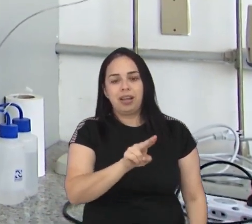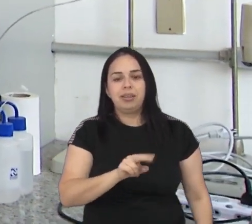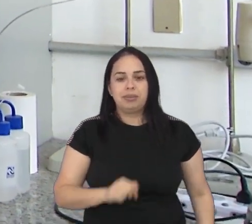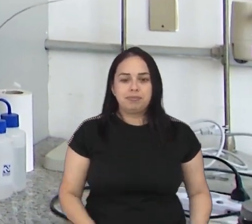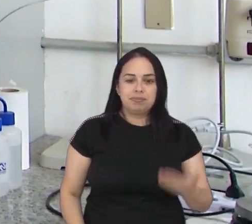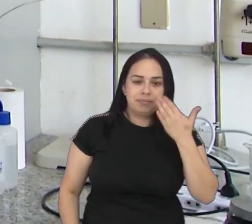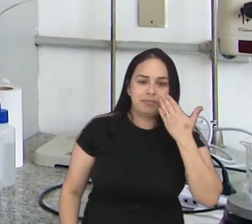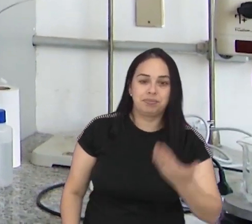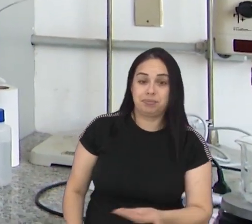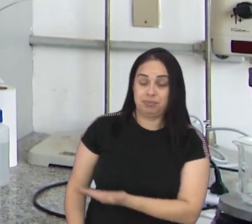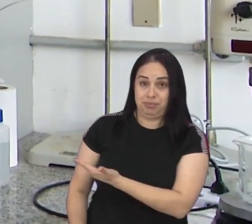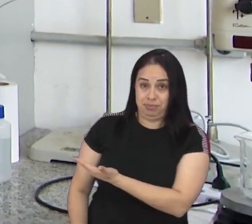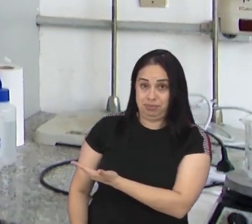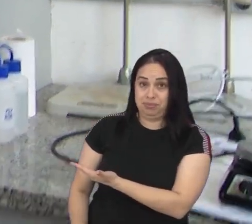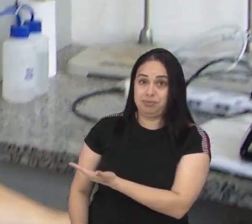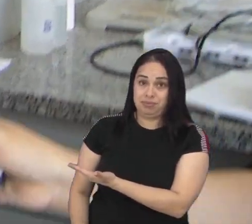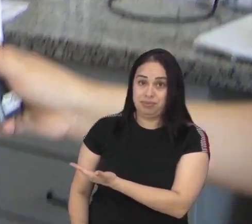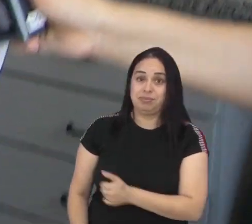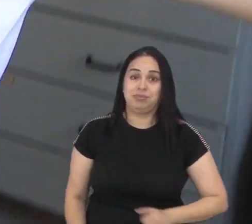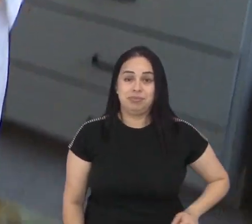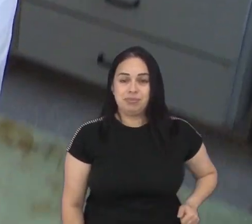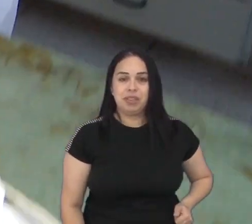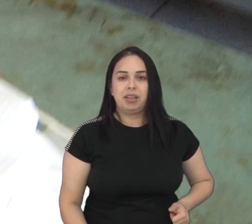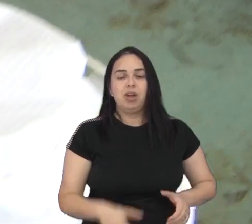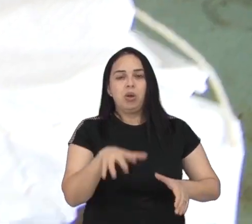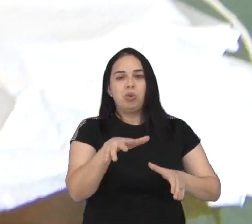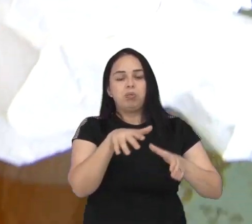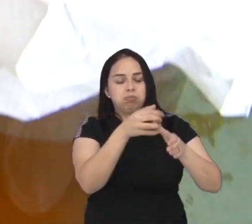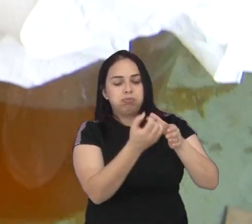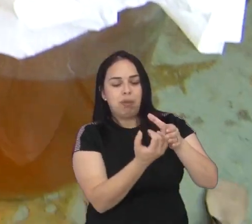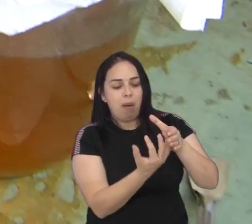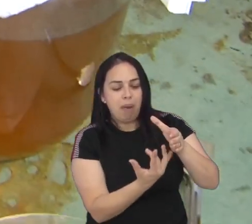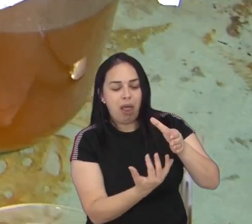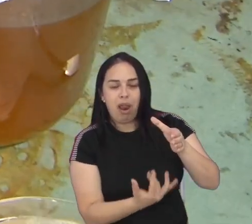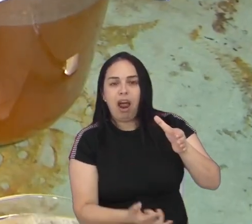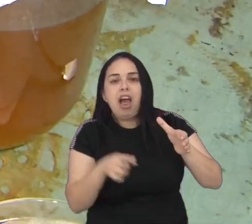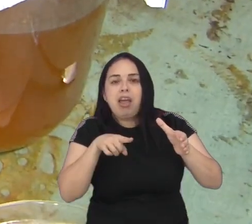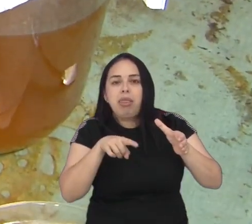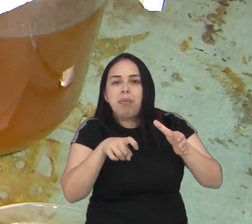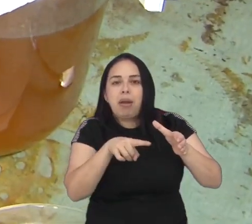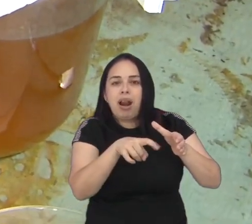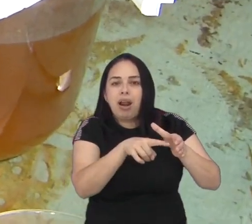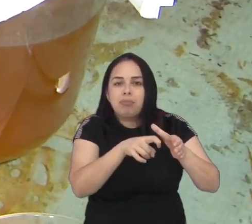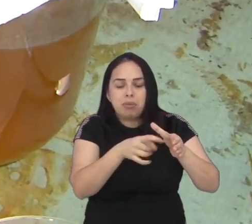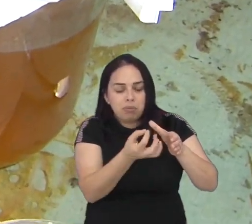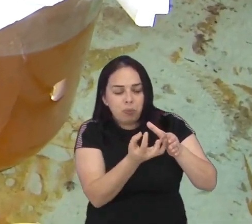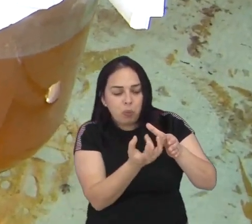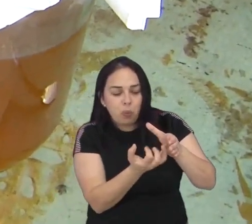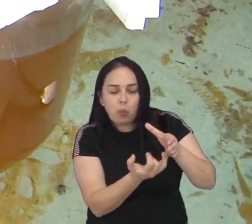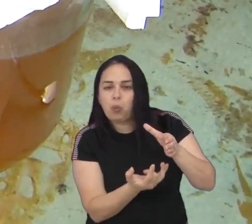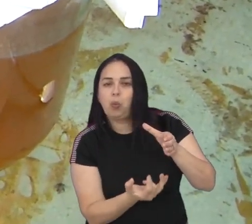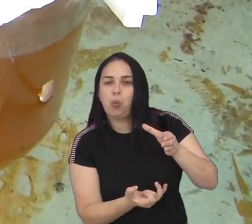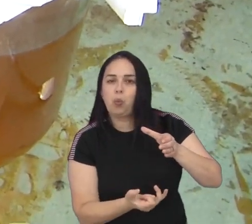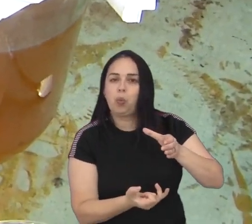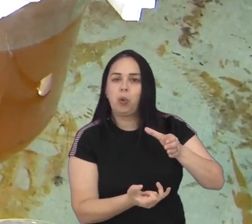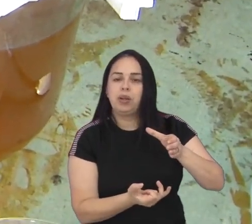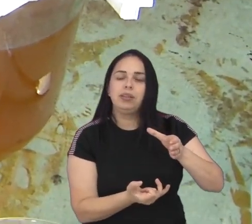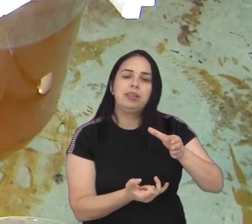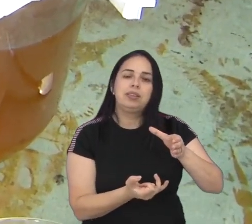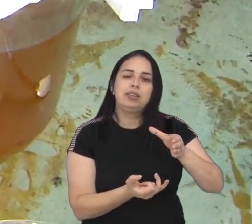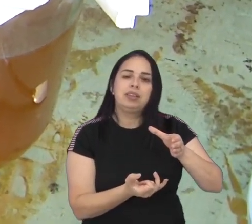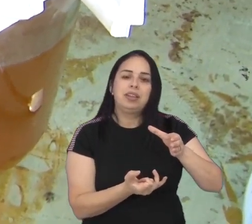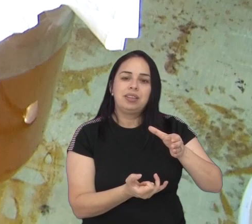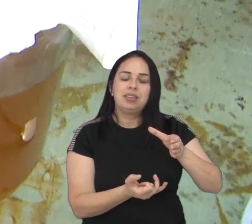a kombucha, né, que basicamente é esse líquido aqui, durante o processo de fermentação. As bactérias presentes nela, bactérias, leveduras,